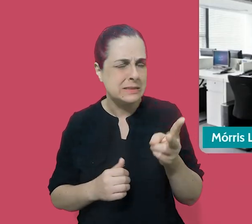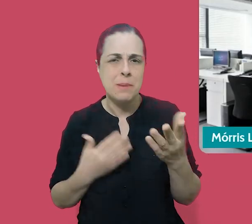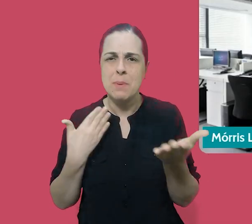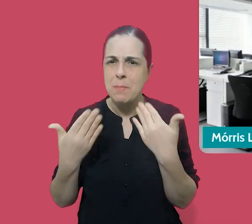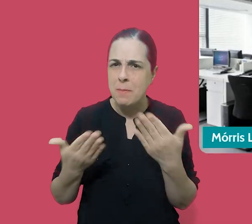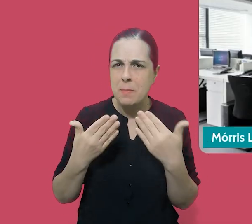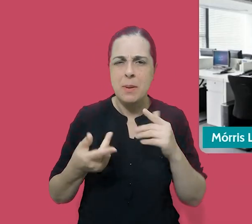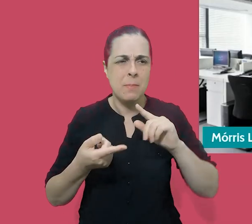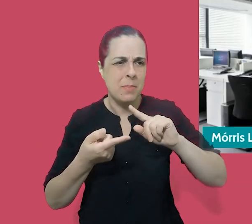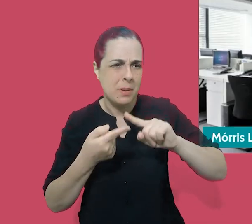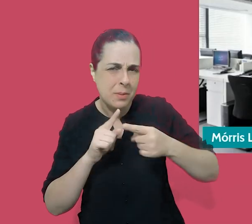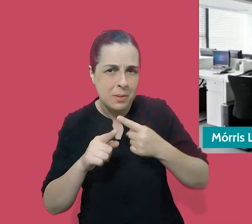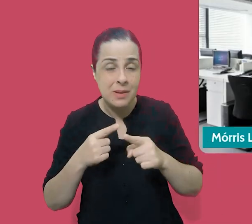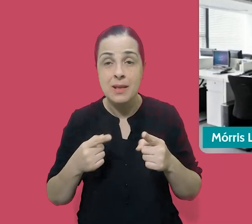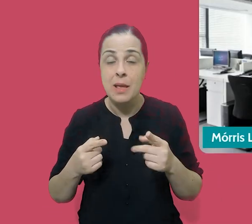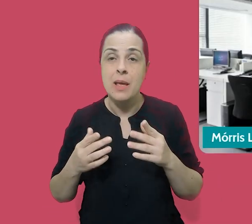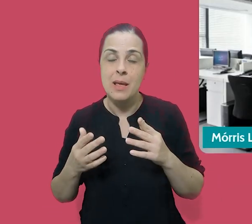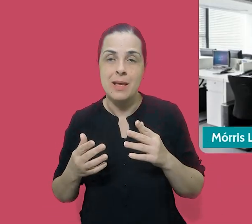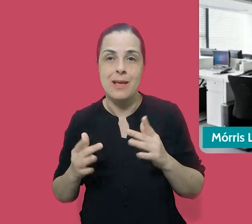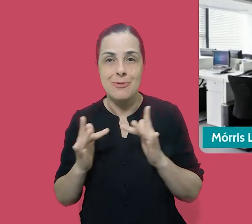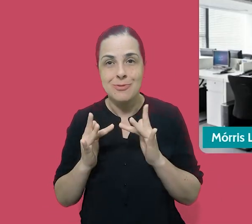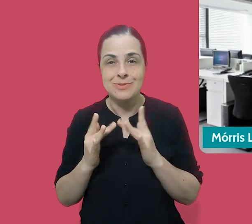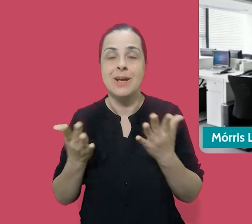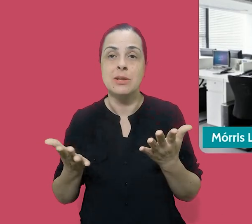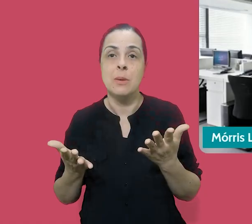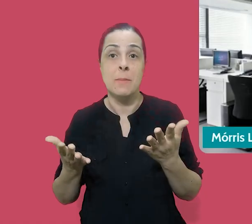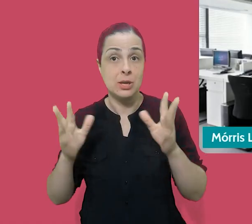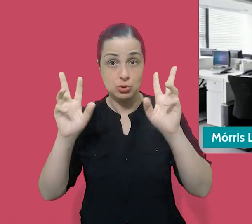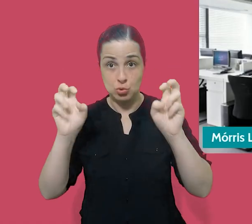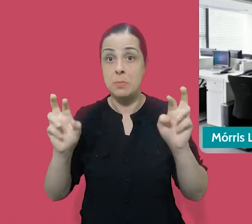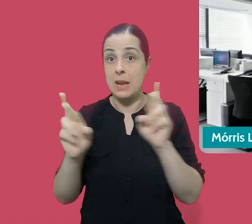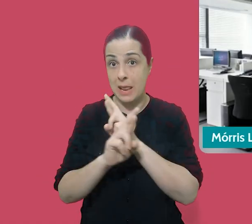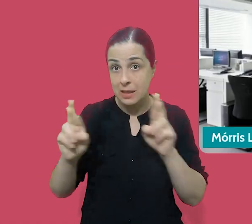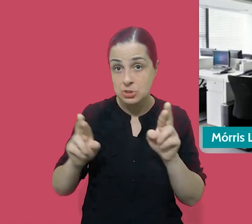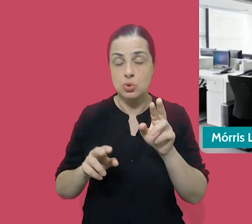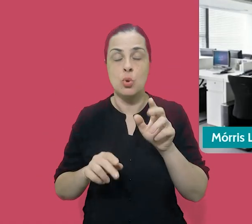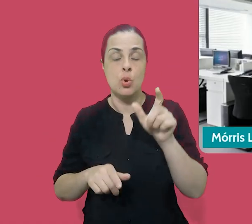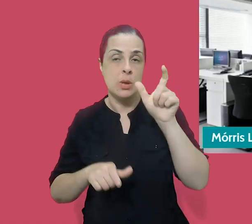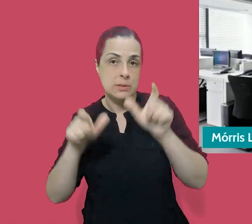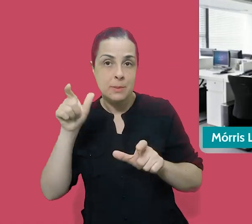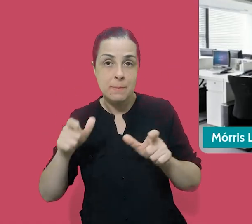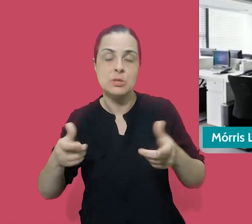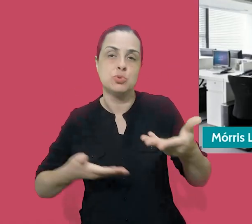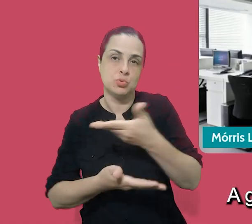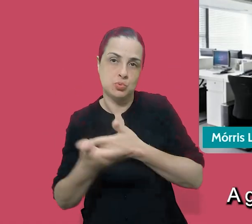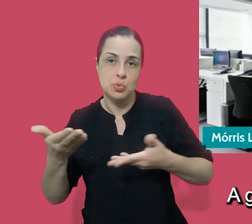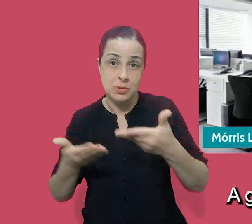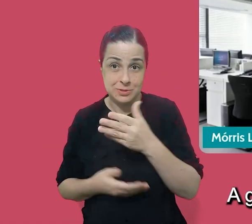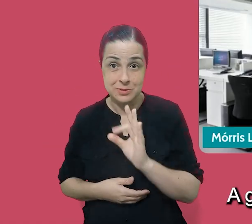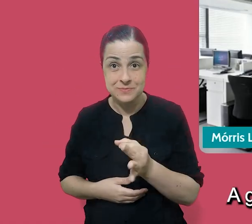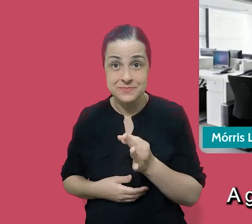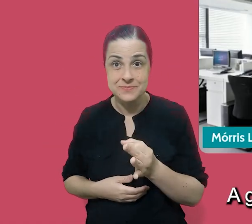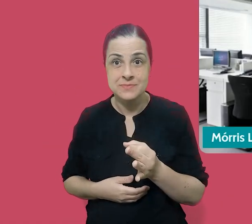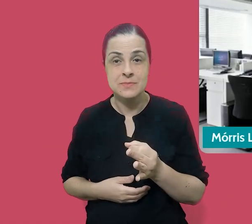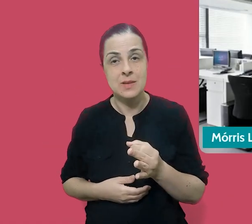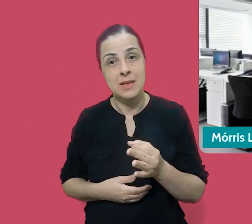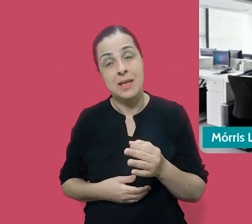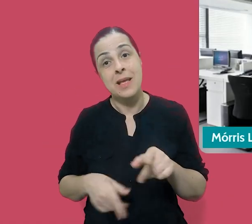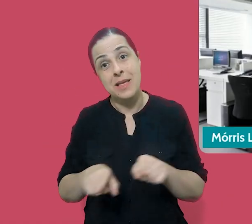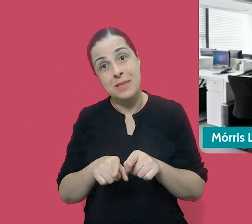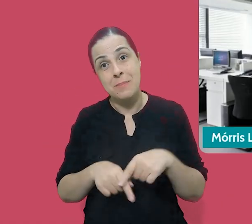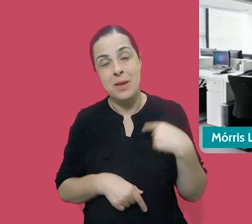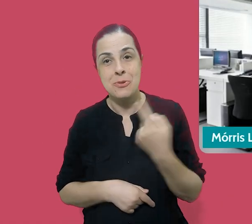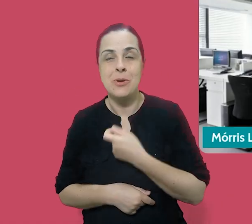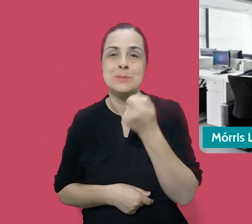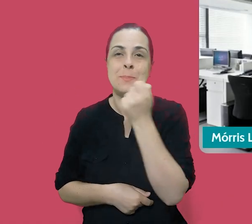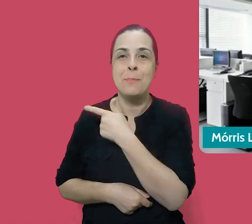acho que é sobre isso, né? Sobre as relações, sobre as pessoas. Sobre além trazer... de trocar memes, né? A gente também troca memes que traz...